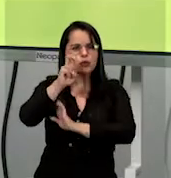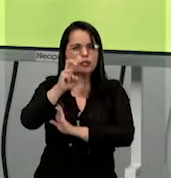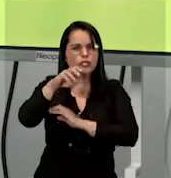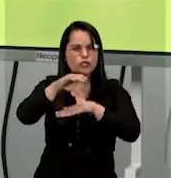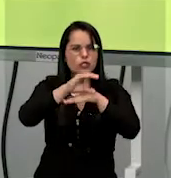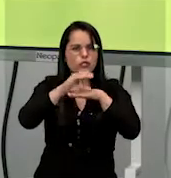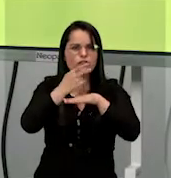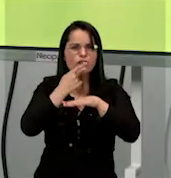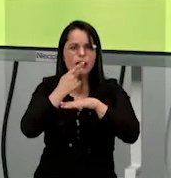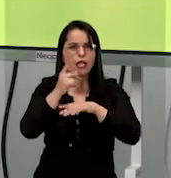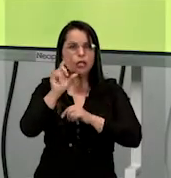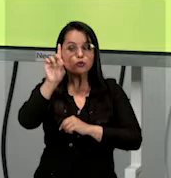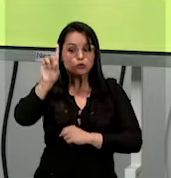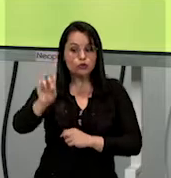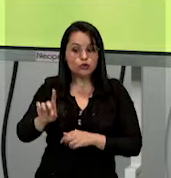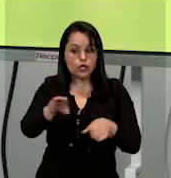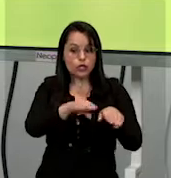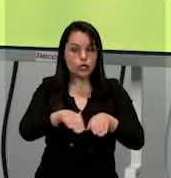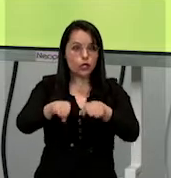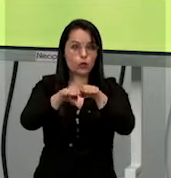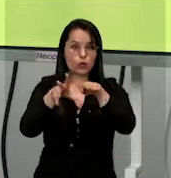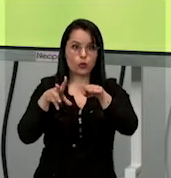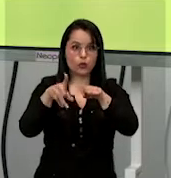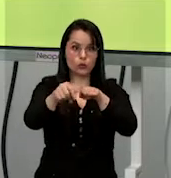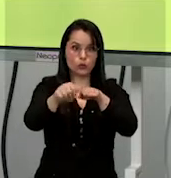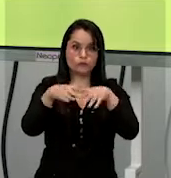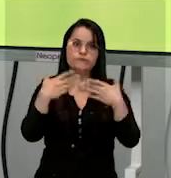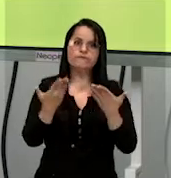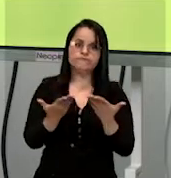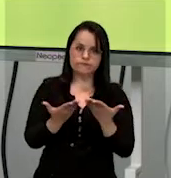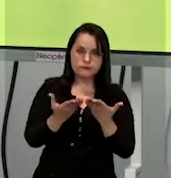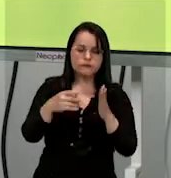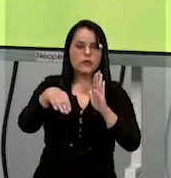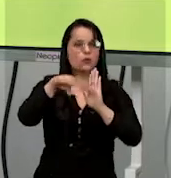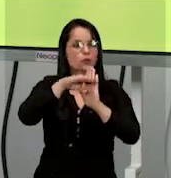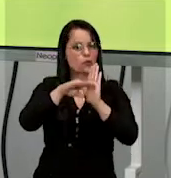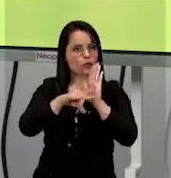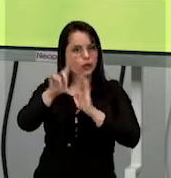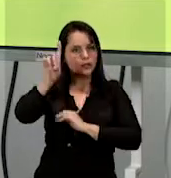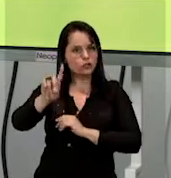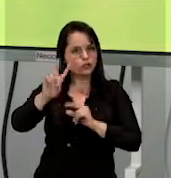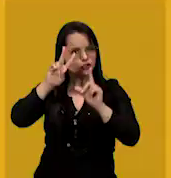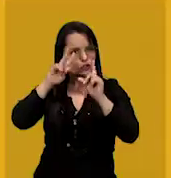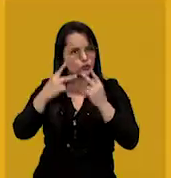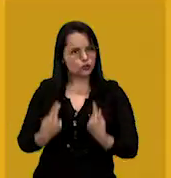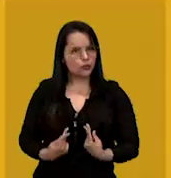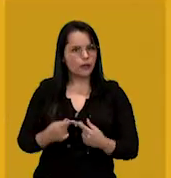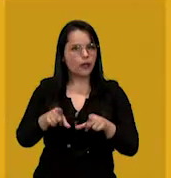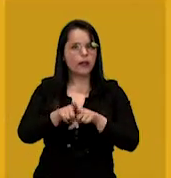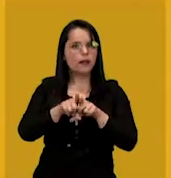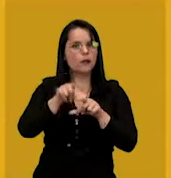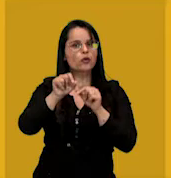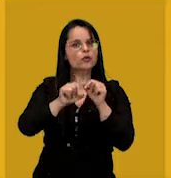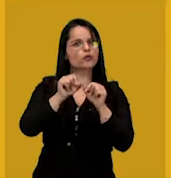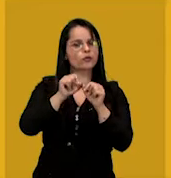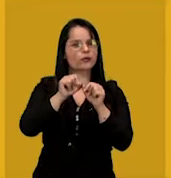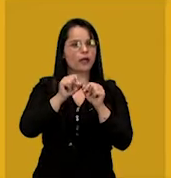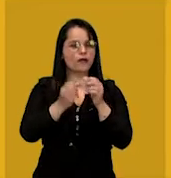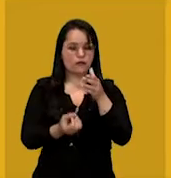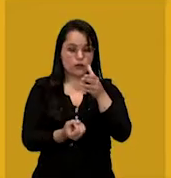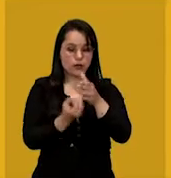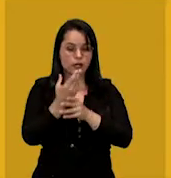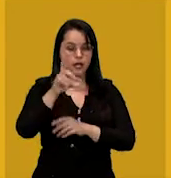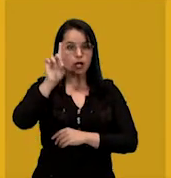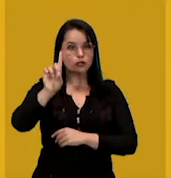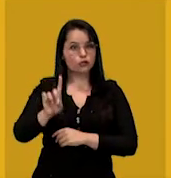da isonomia, do direito igual de todo mundo? Ele consta aqui também nos direitos humanos. Os direitos humanos eles foram